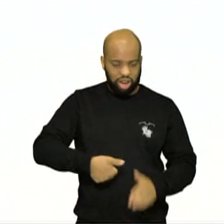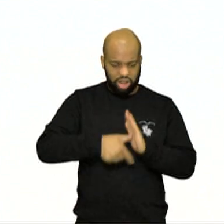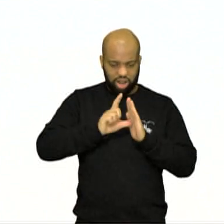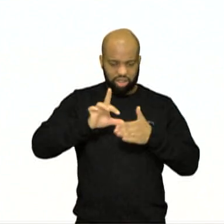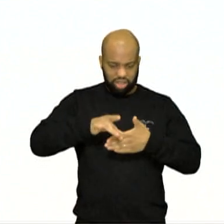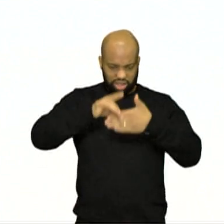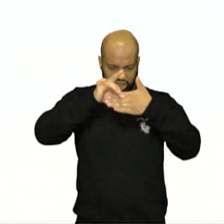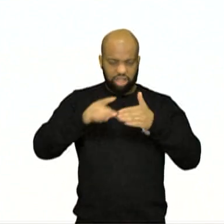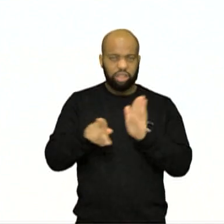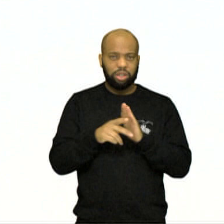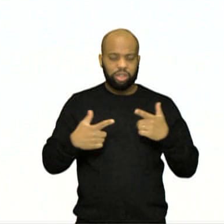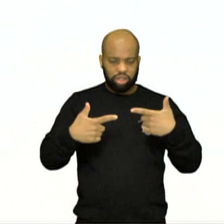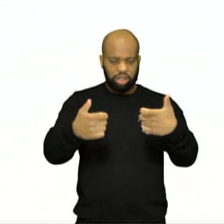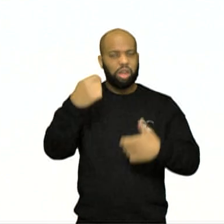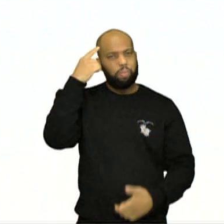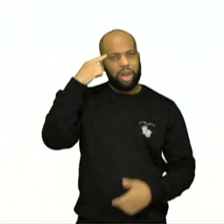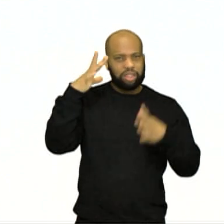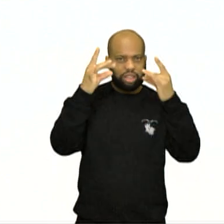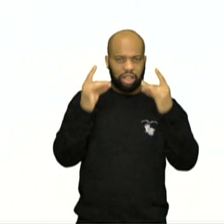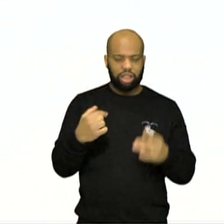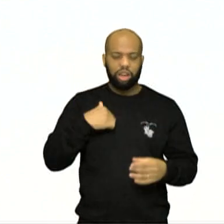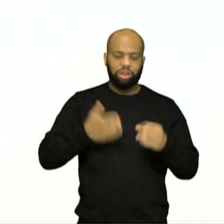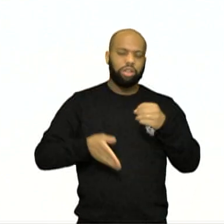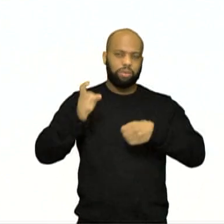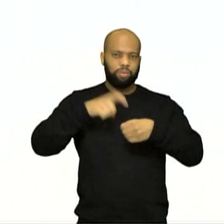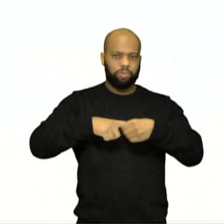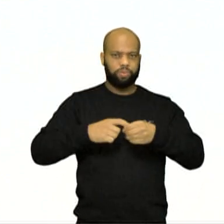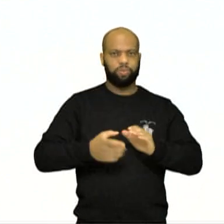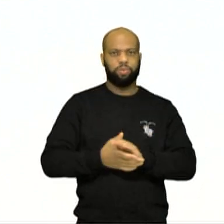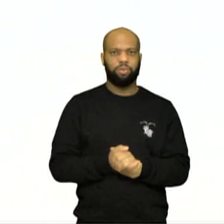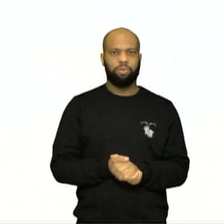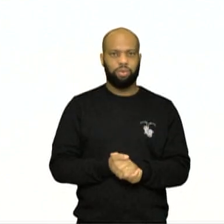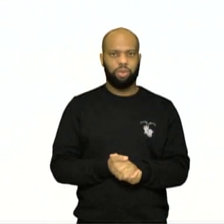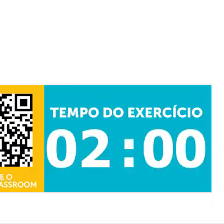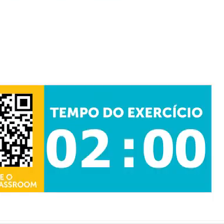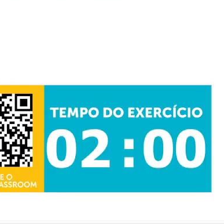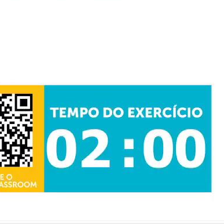vamos pensar todos os detalhes aí e a gente já volta.